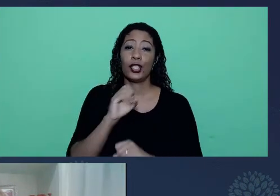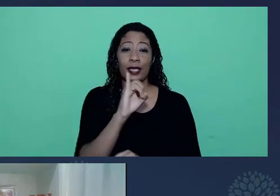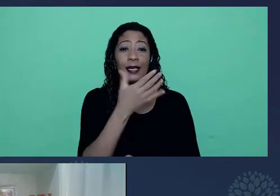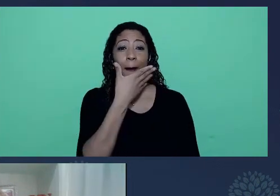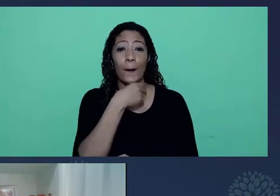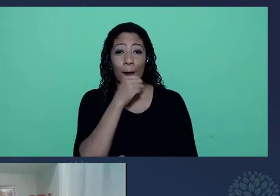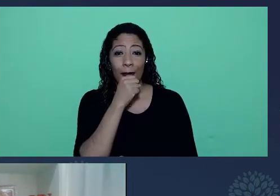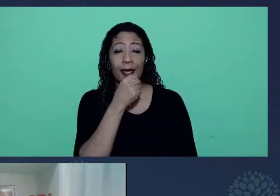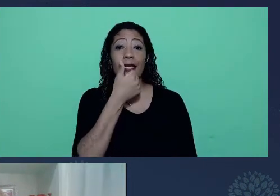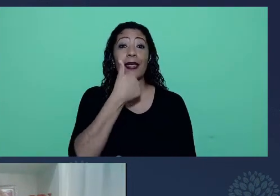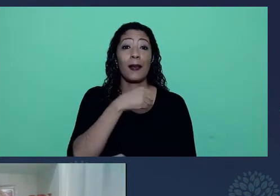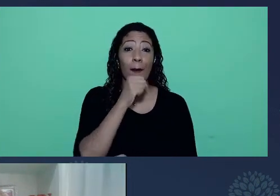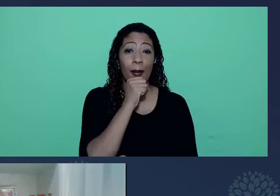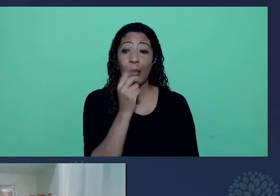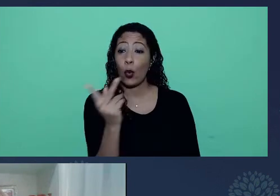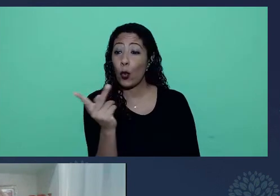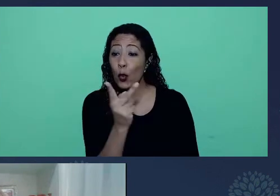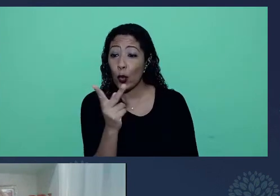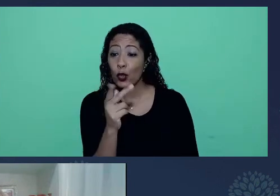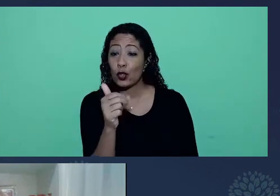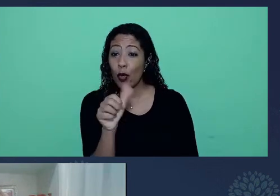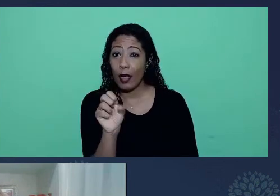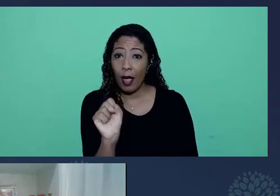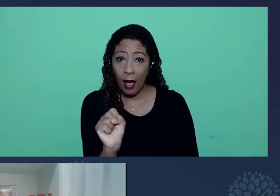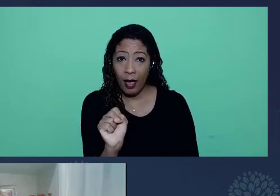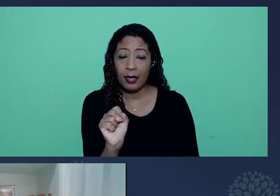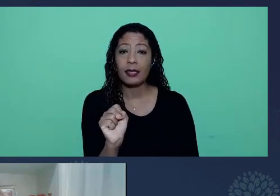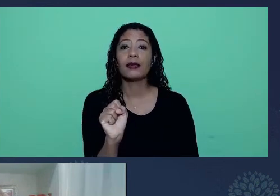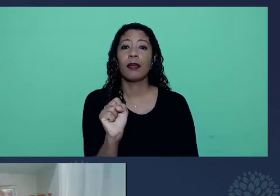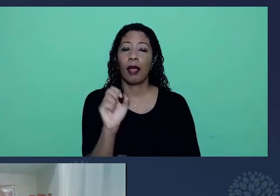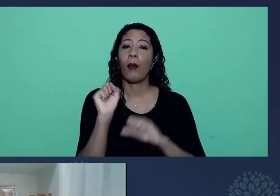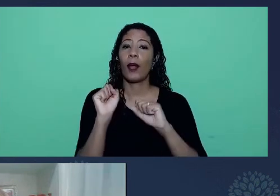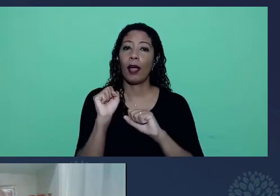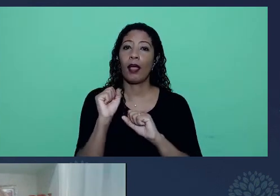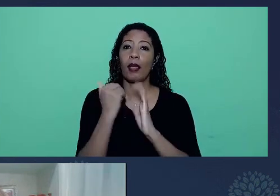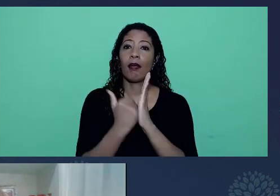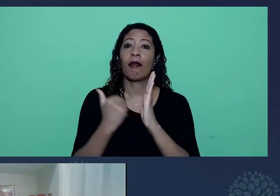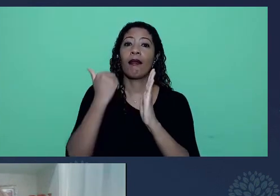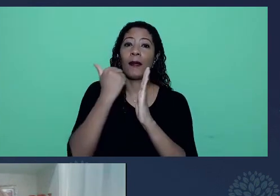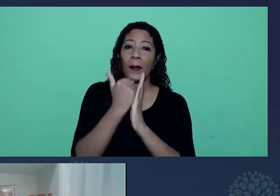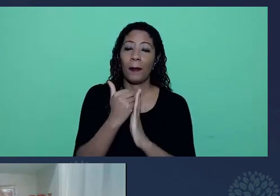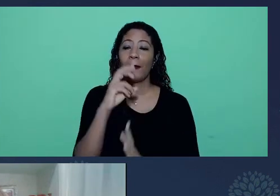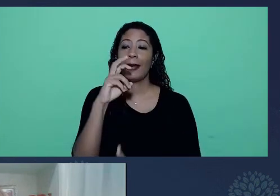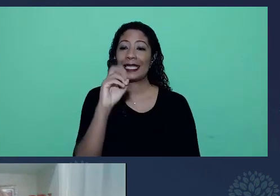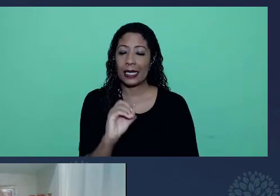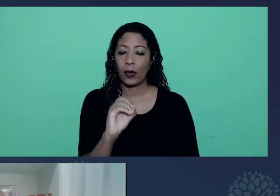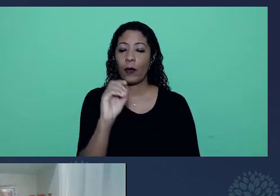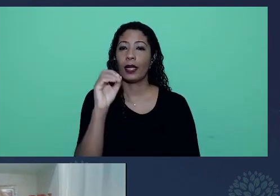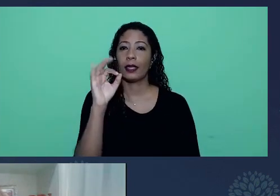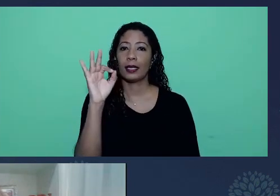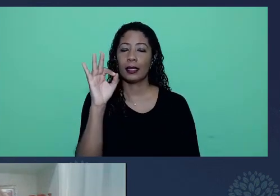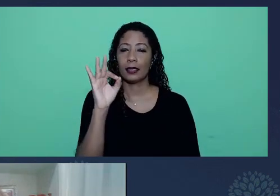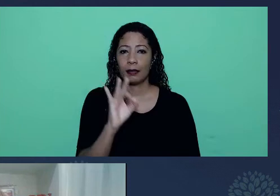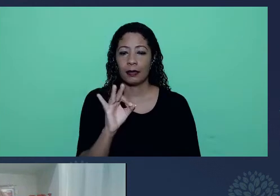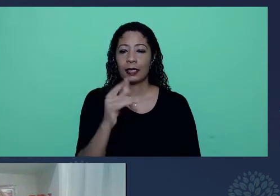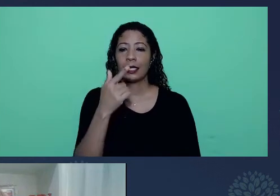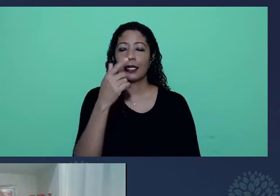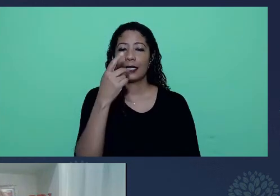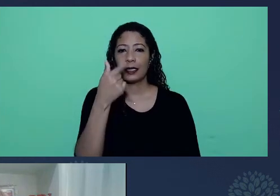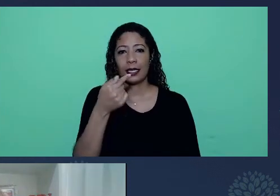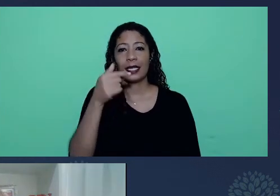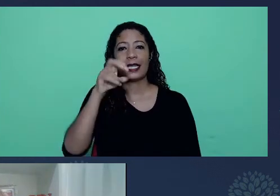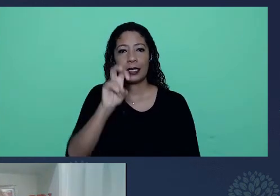tenho uma proporção maior de asma, então eu tenho 50% a 75% de chance de ter asma.